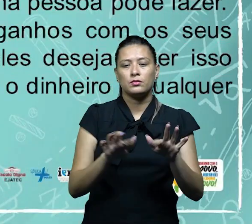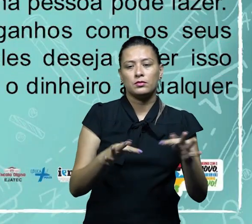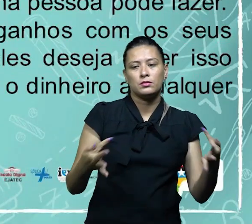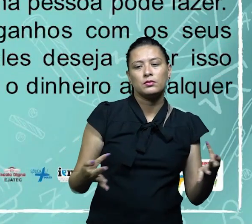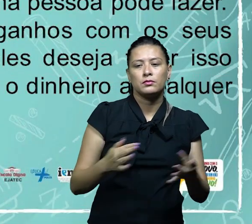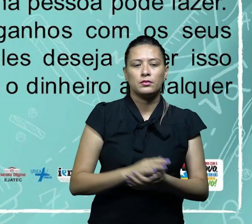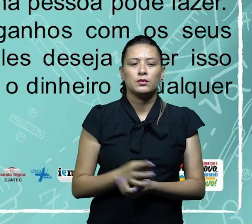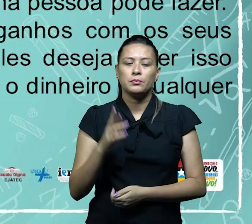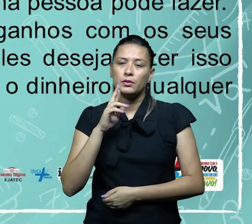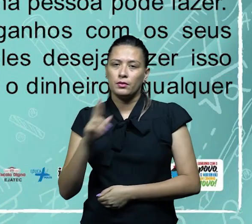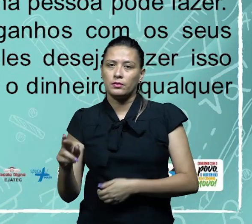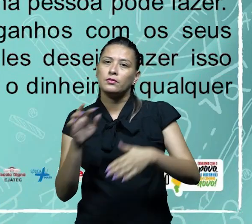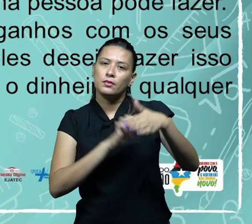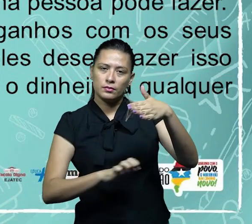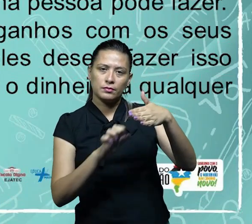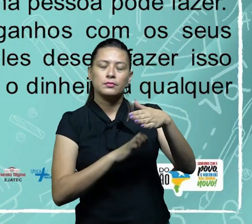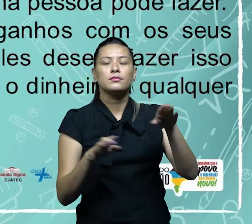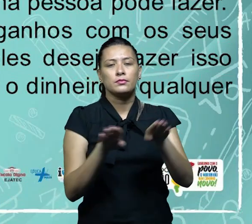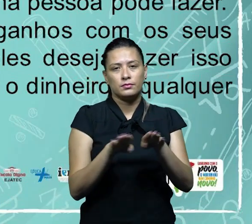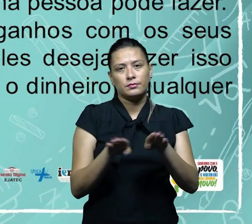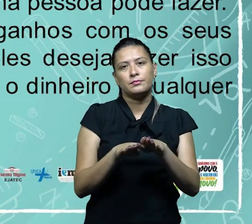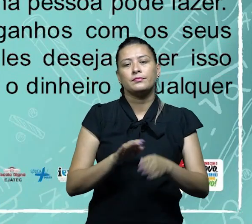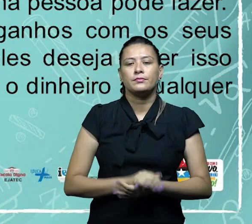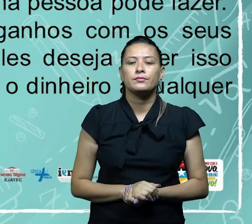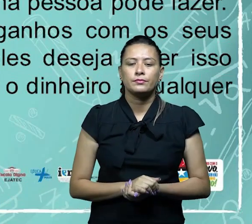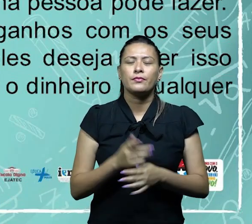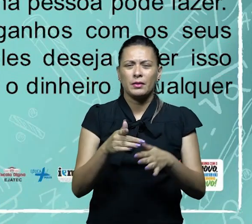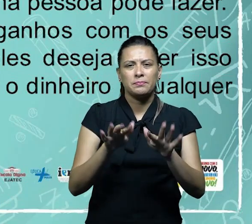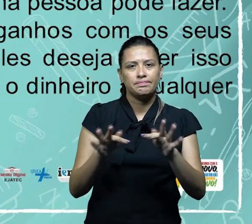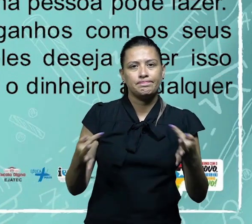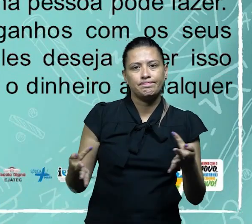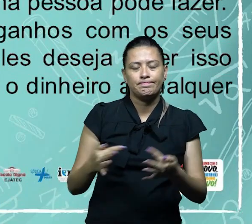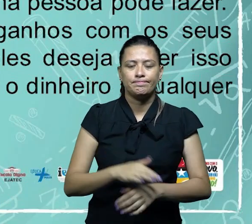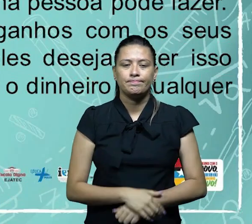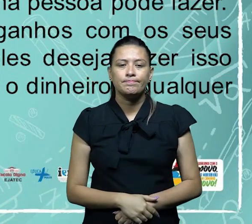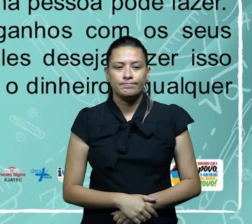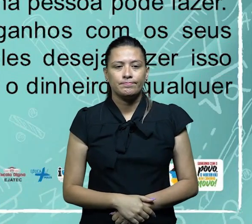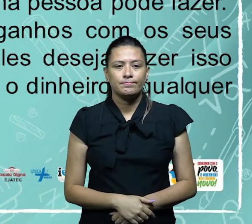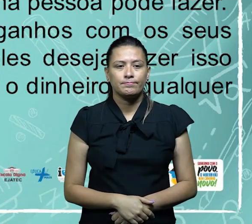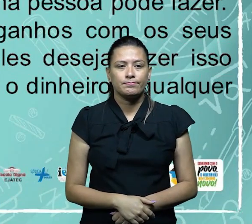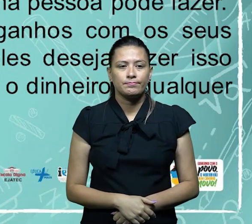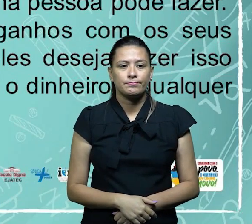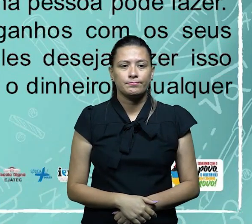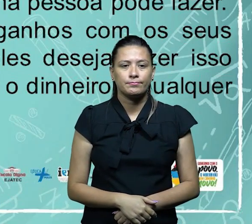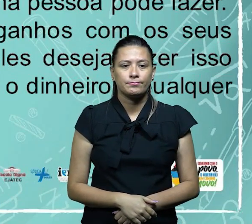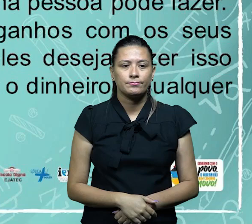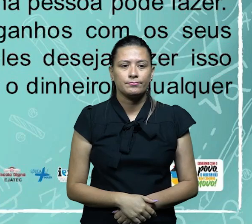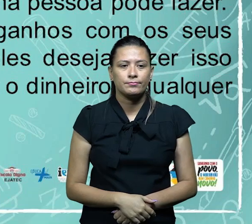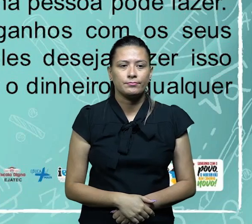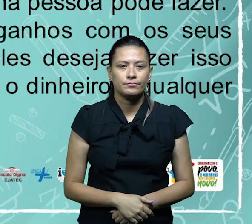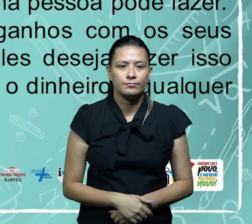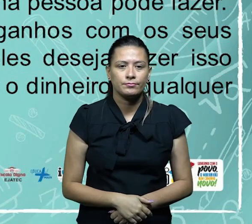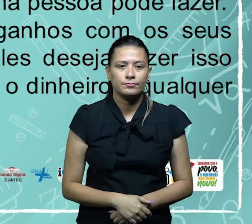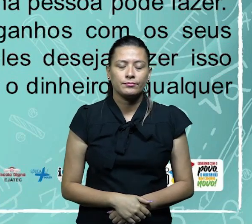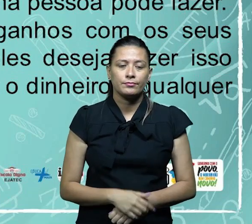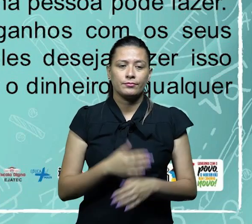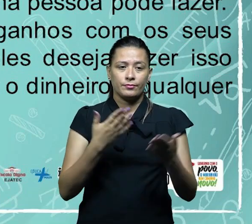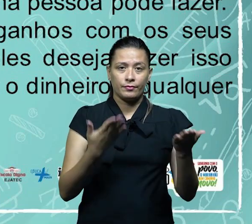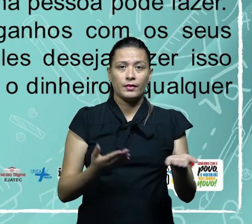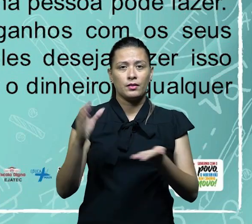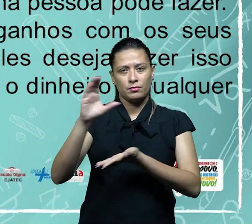ok? Então vamos lá. Agora nós vamos ver a tríade de investimentos. essa tríade de investimentos, ela é o risco, a